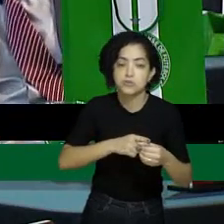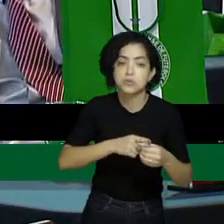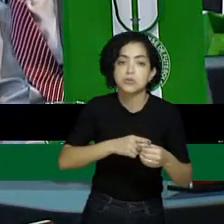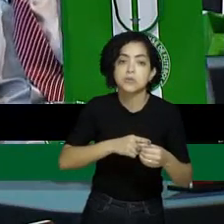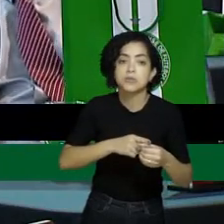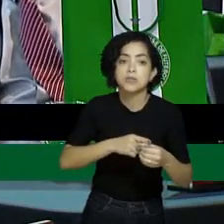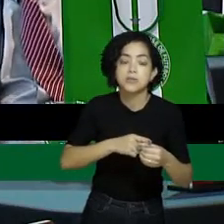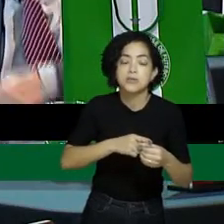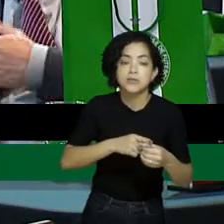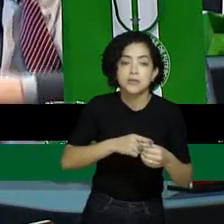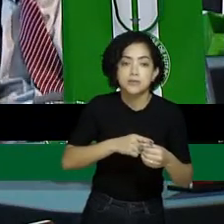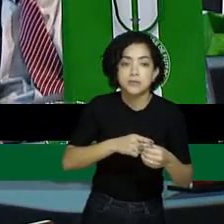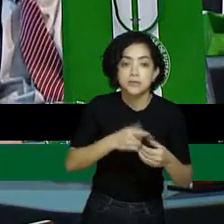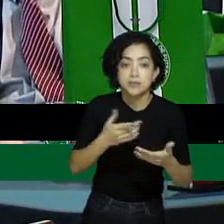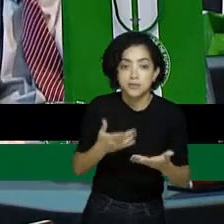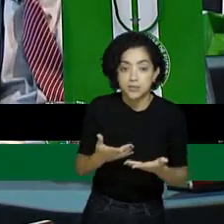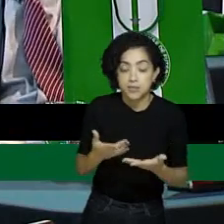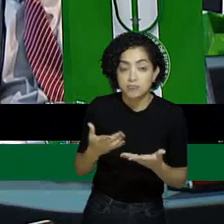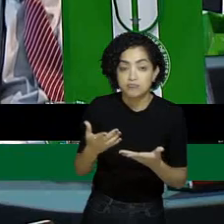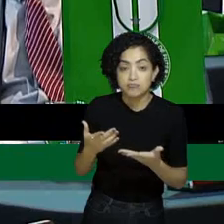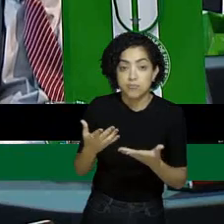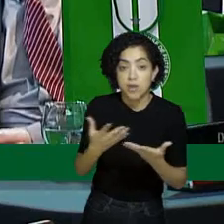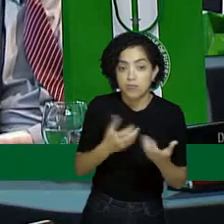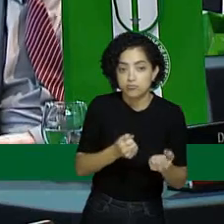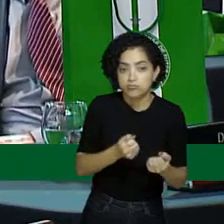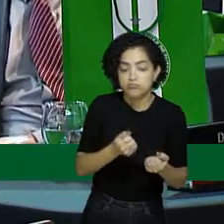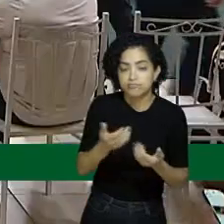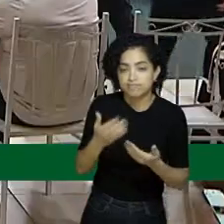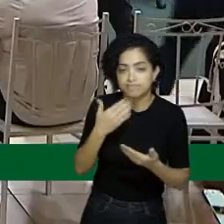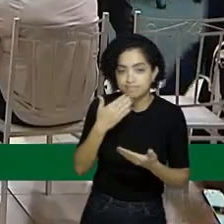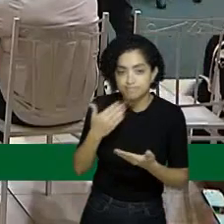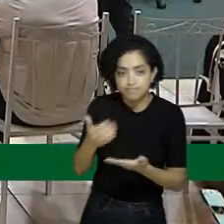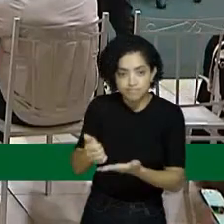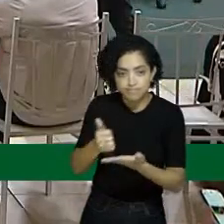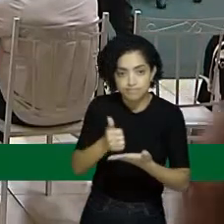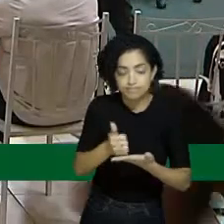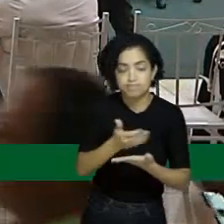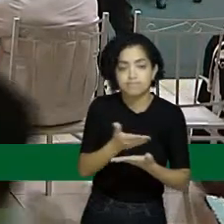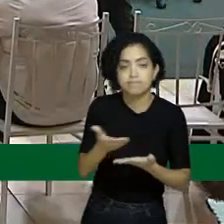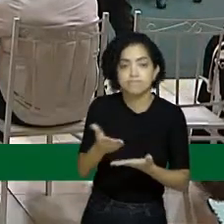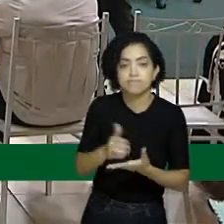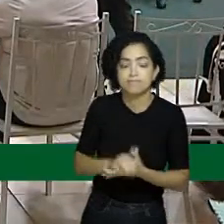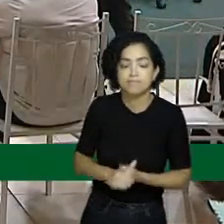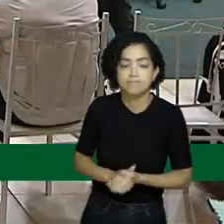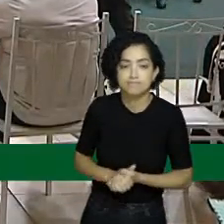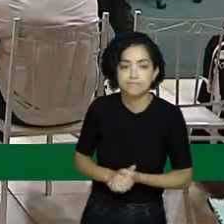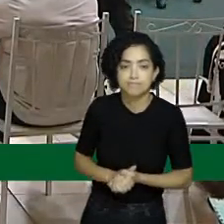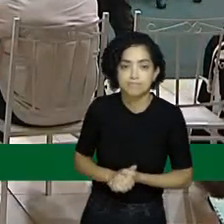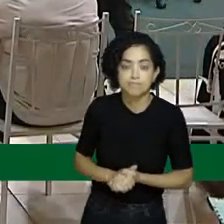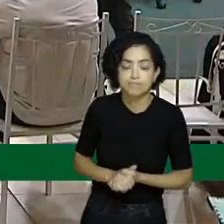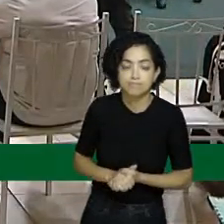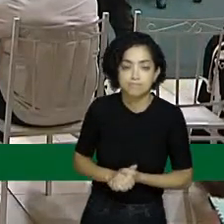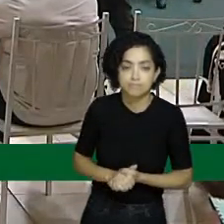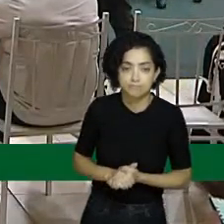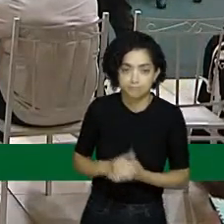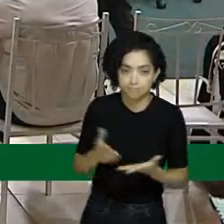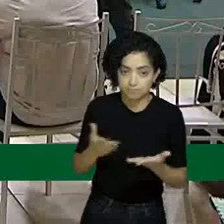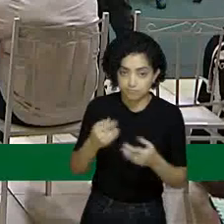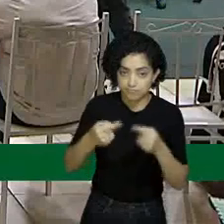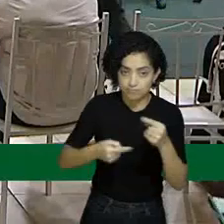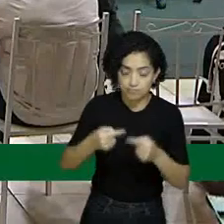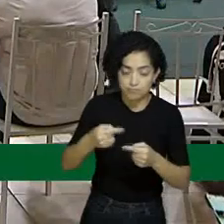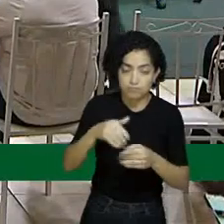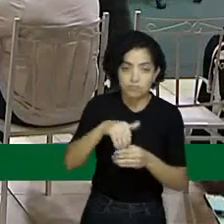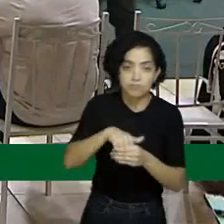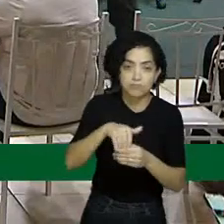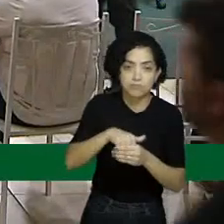Pintos, e é merecedor, e eu peço apoio de todos os senhores deputados. Muito obrigado. Não havendo mais quem queira discutir, em votação, deputados